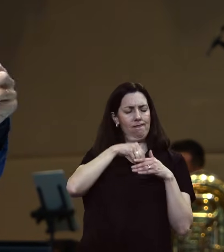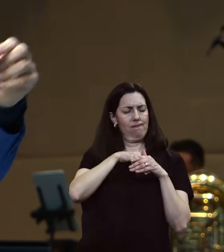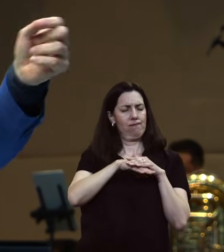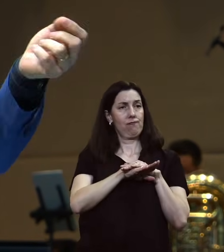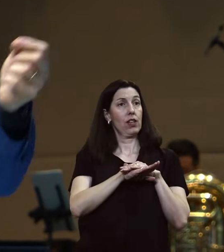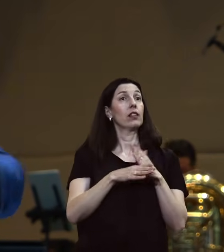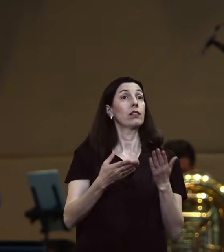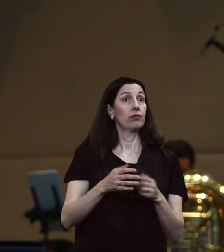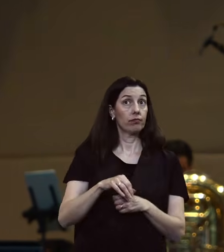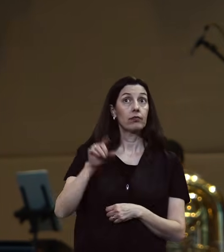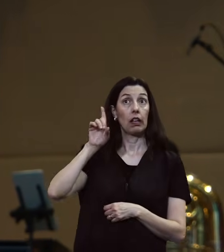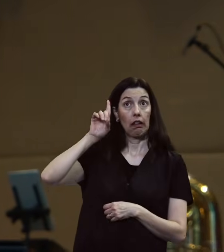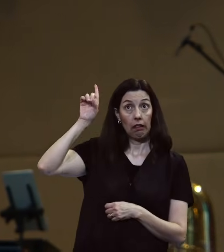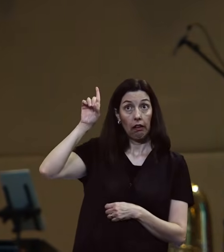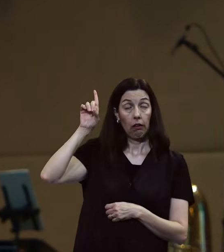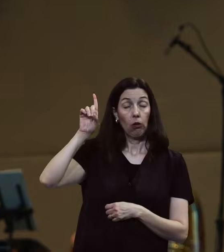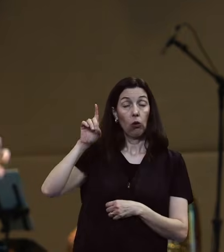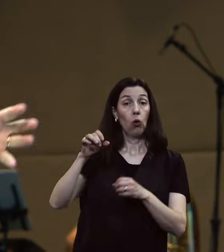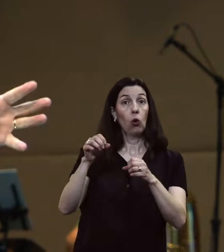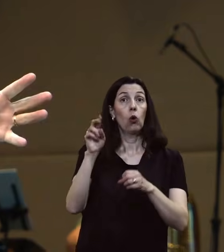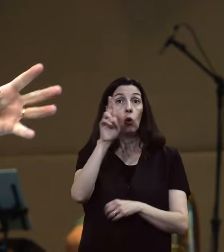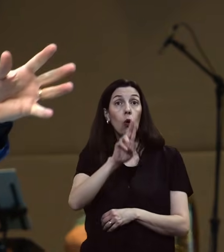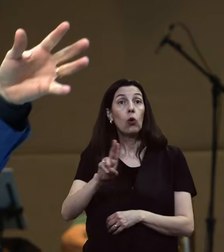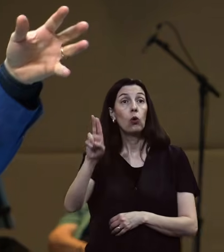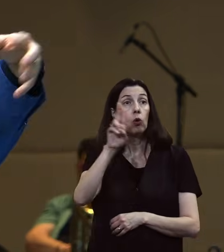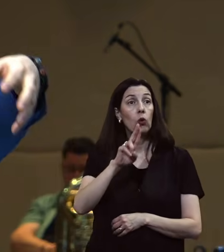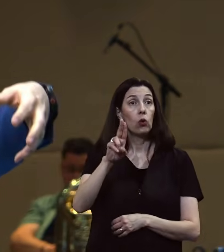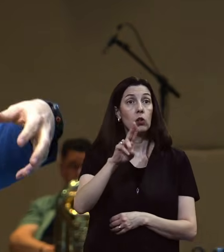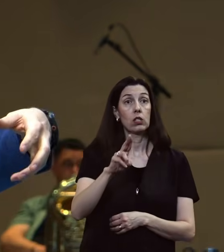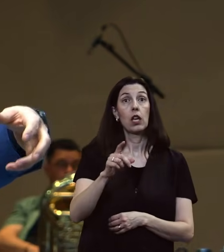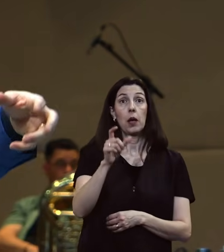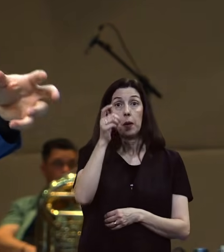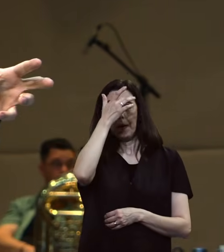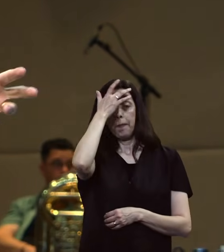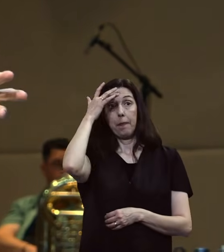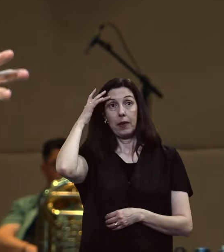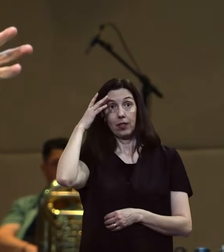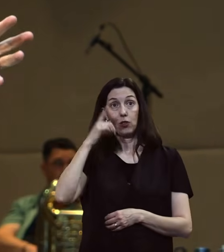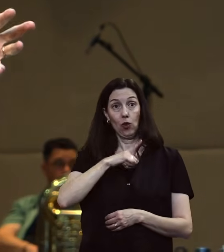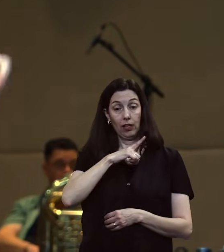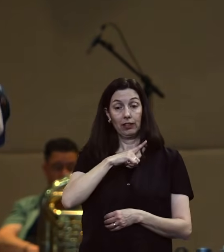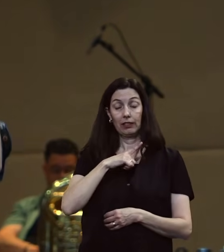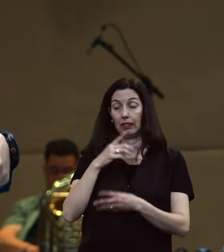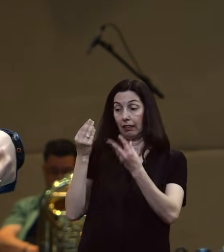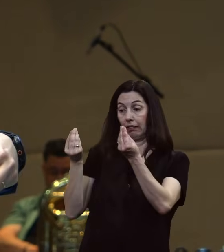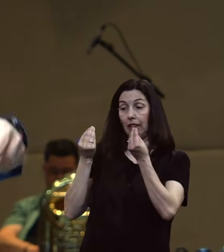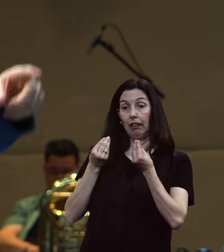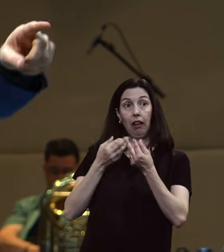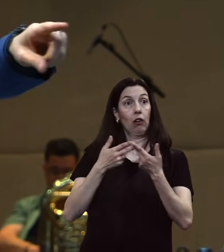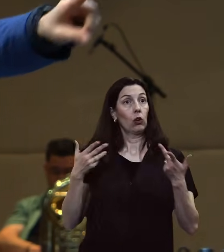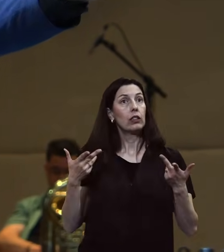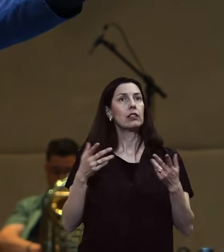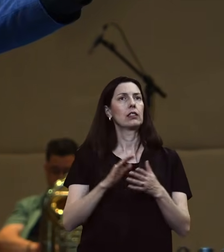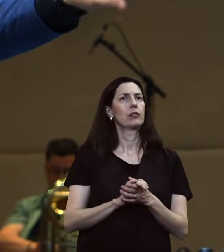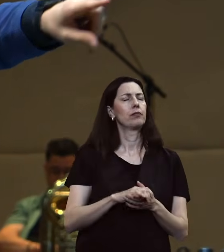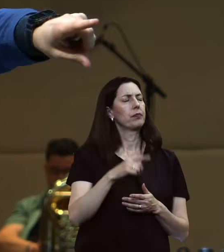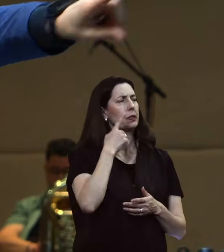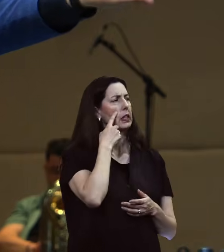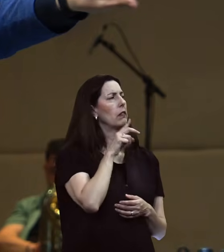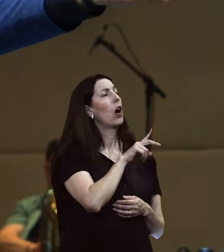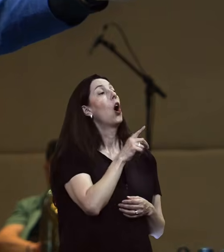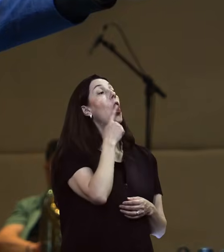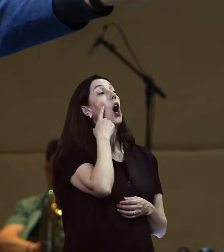Deus usa sinais. Sem perceber, pessoas colocam roupas na nossa vida e falam,